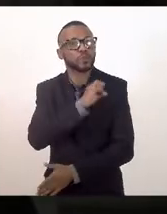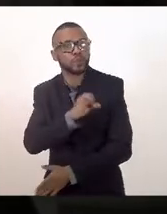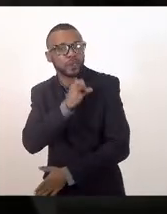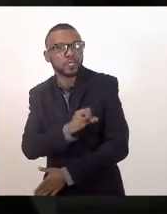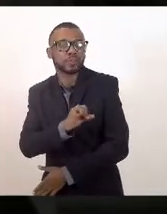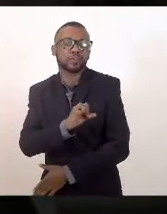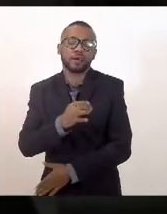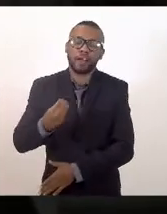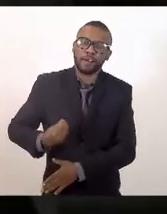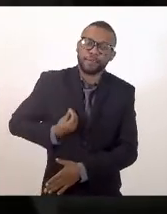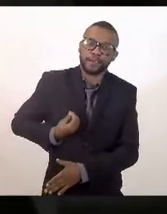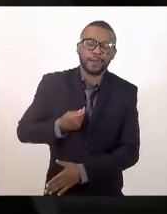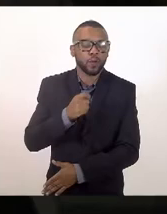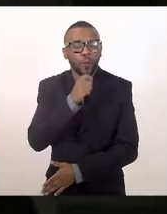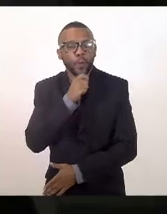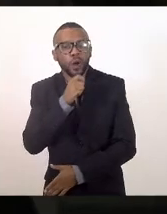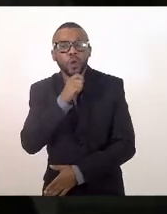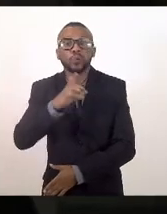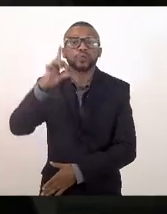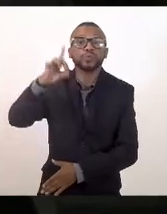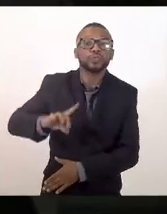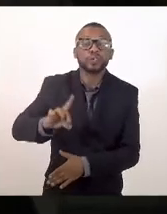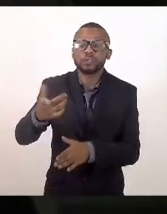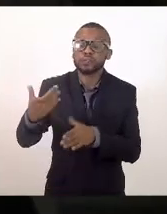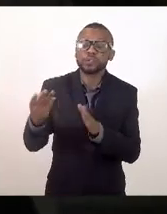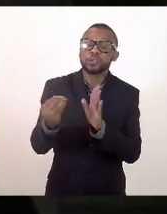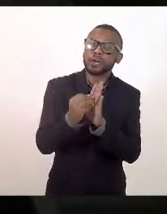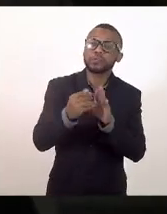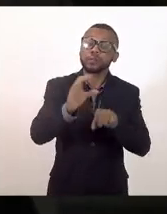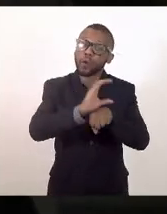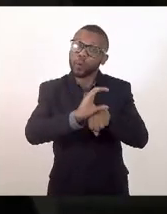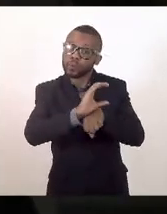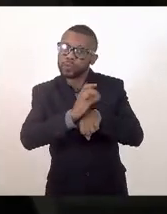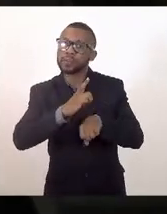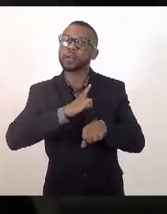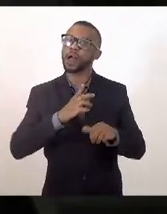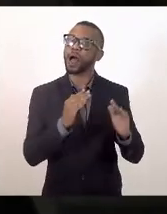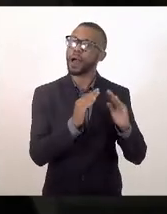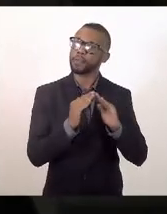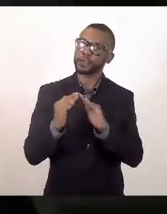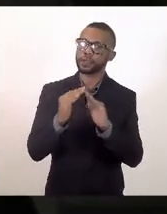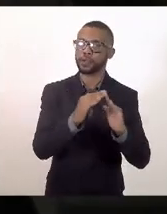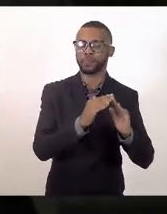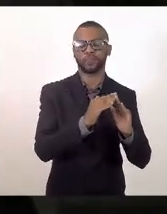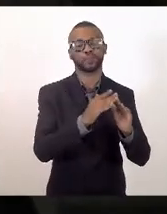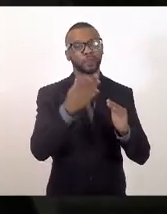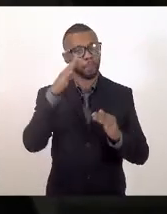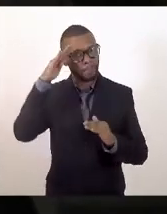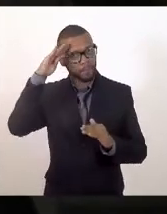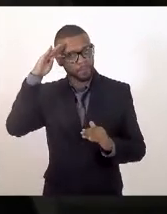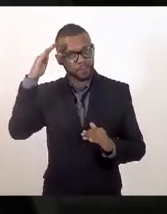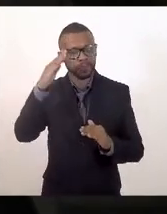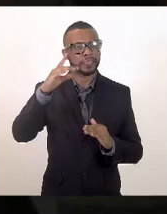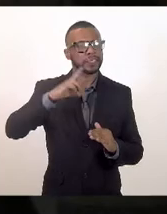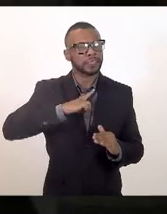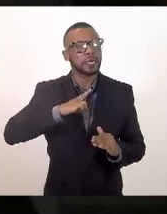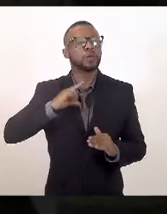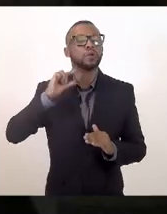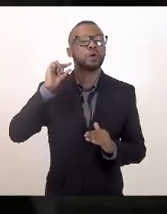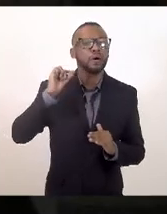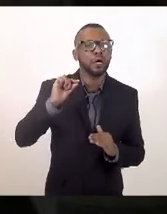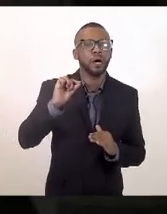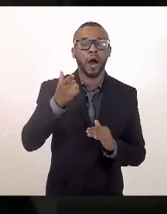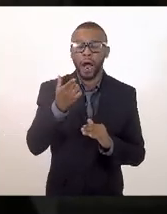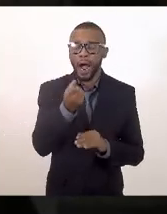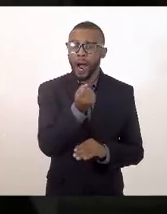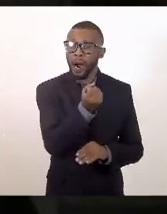direito constitucional à habitação. Sobretudo, tendo em vista a concentração populacional na região metropolitana